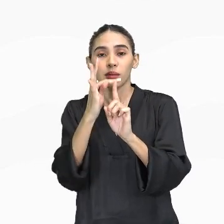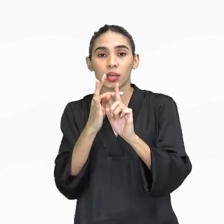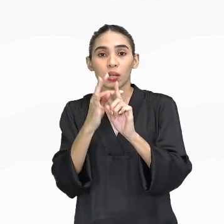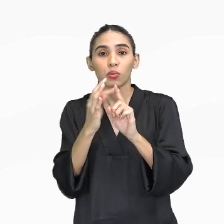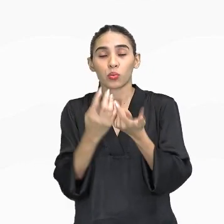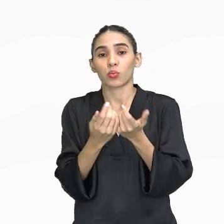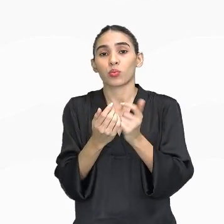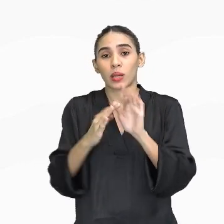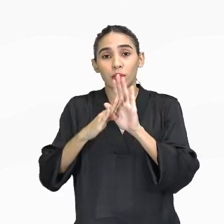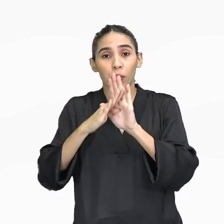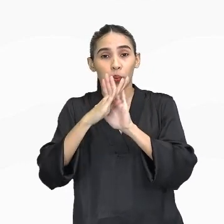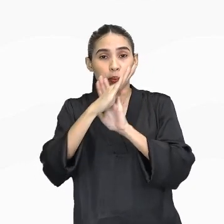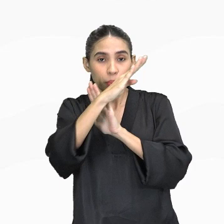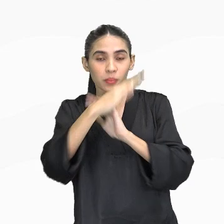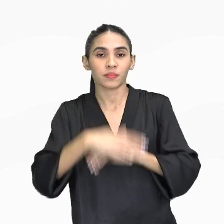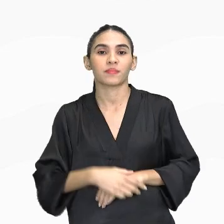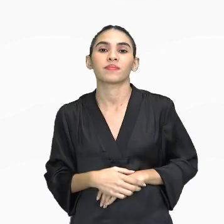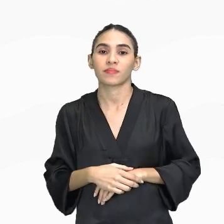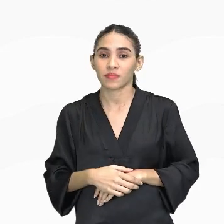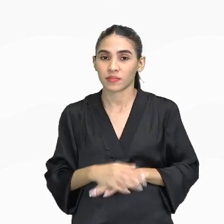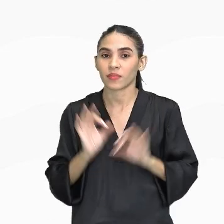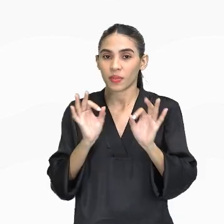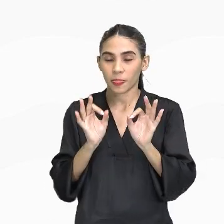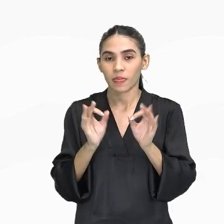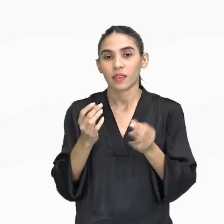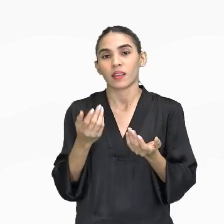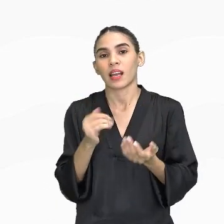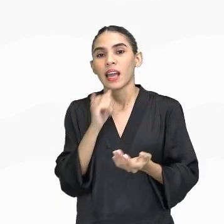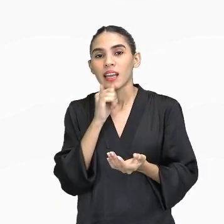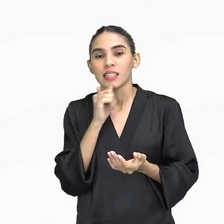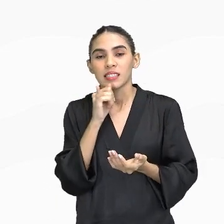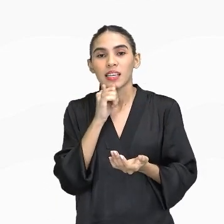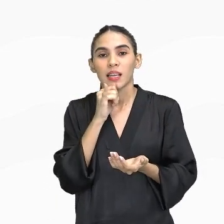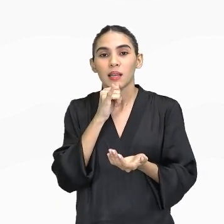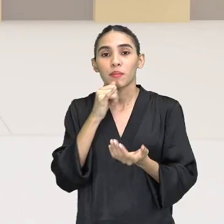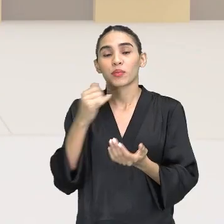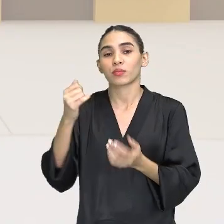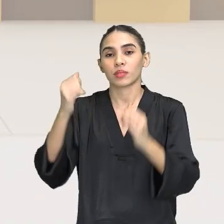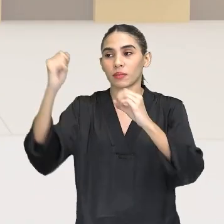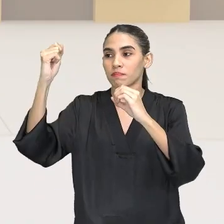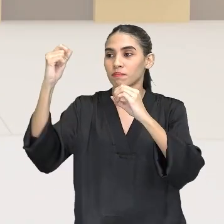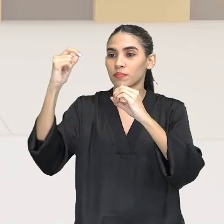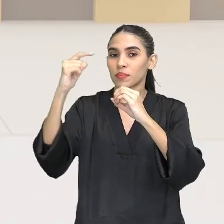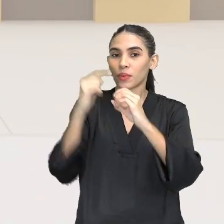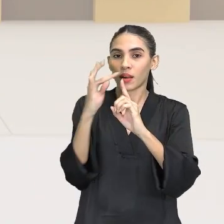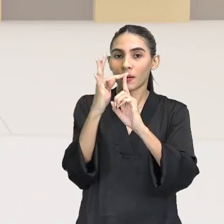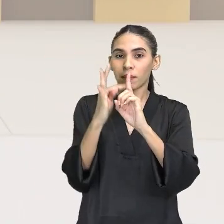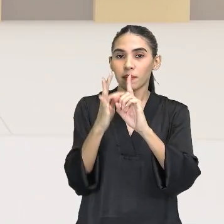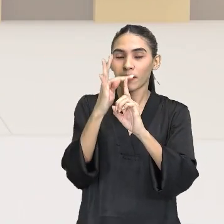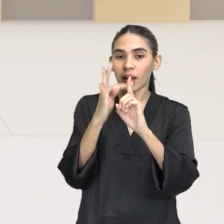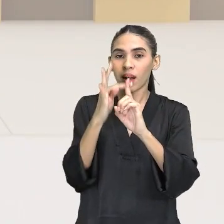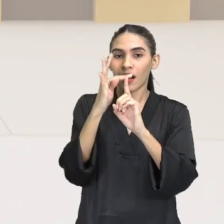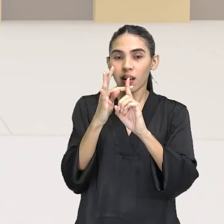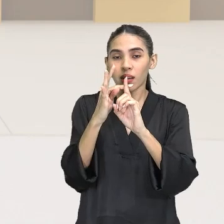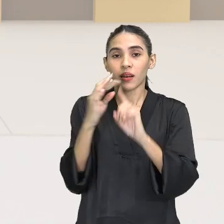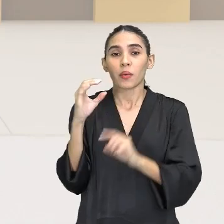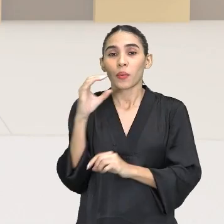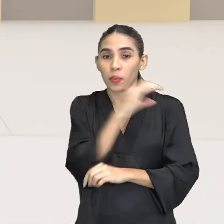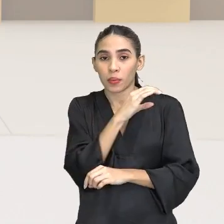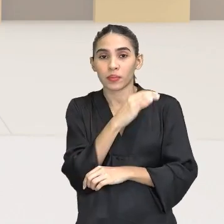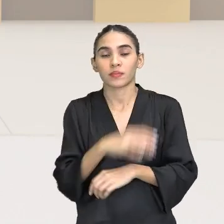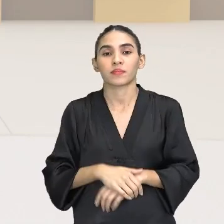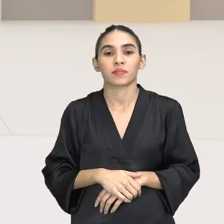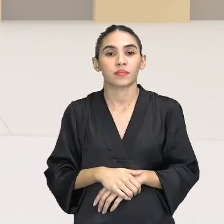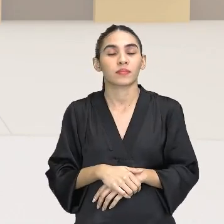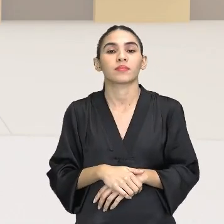a temperatura, não é isso? Exatamente, é o que nós temos, né, como nosso conhecido aquecimento global. Aí sim nós já temos um problema, né, porque eu falei que o